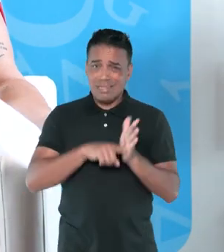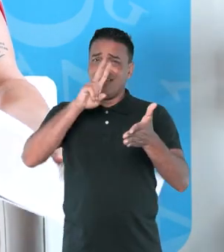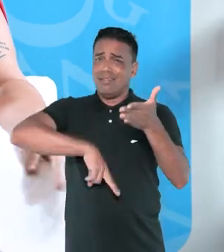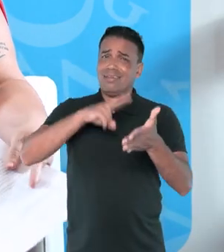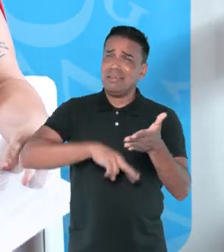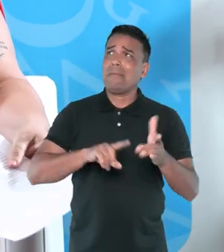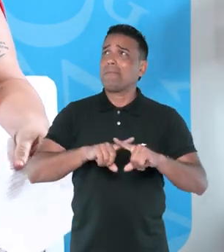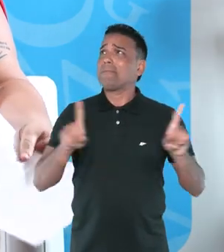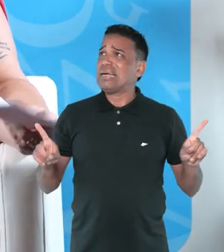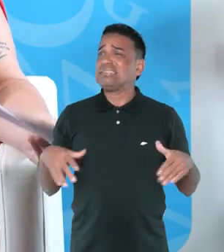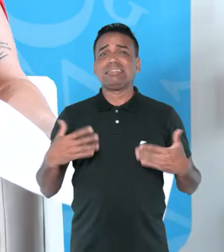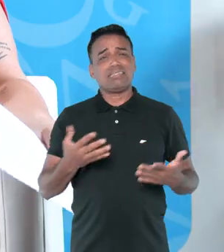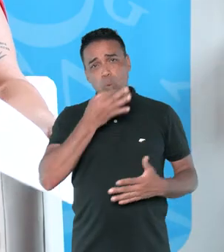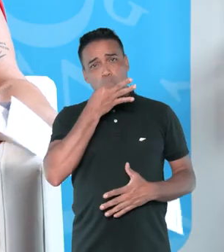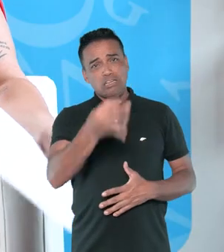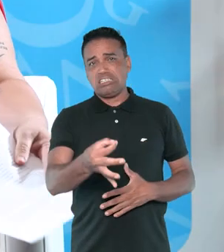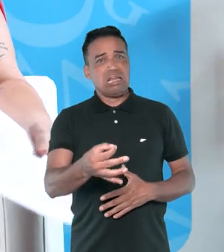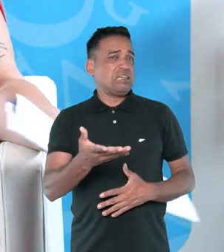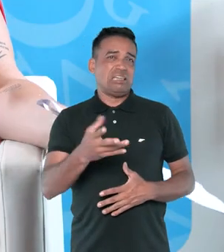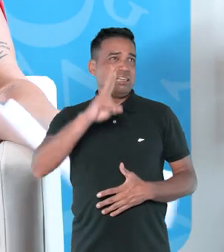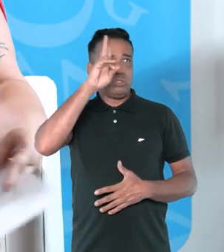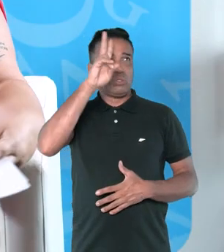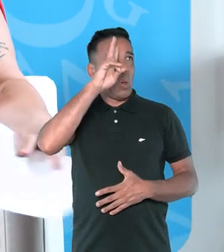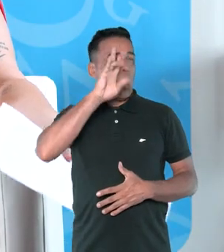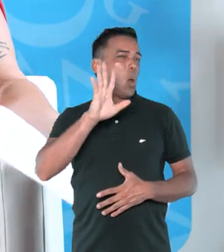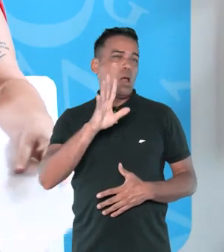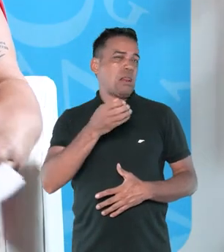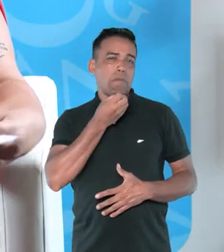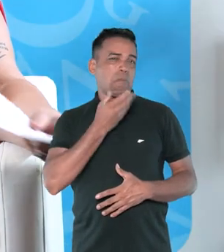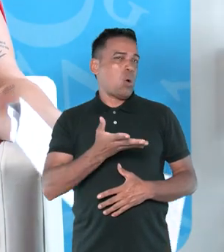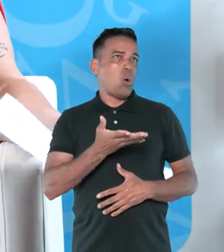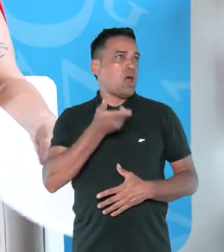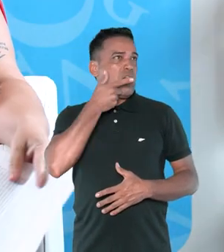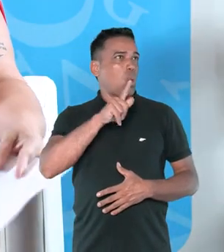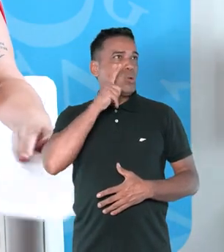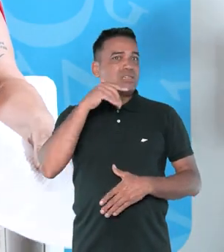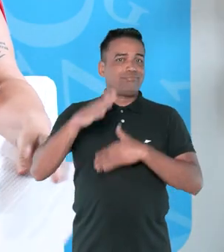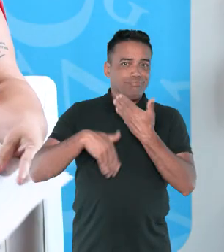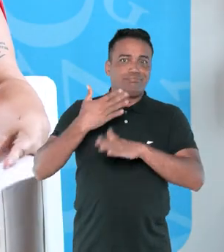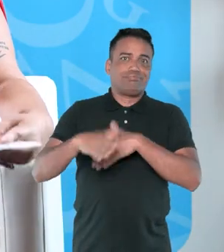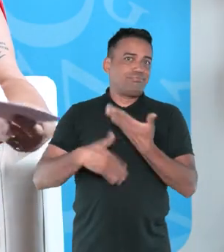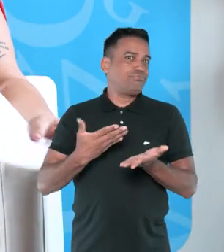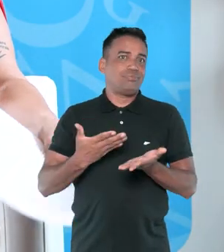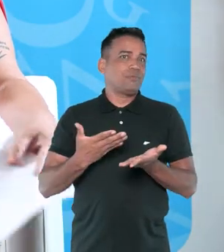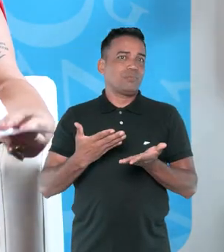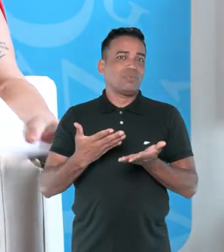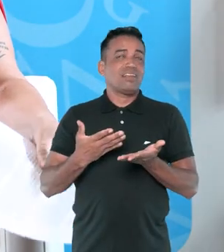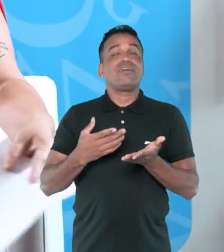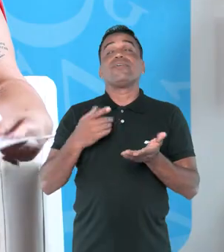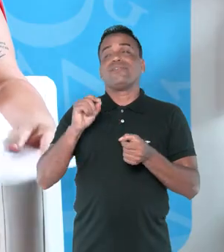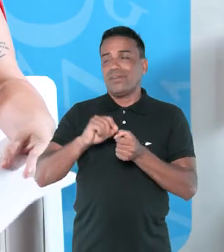mas eu achei que não ia tirar a história dali, não ia ter história não conseguia desenrolar uma história, fiz um monte